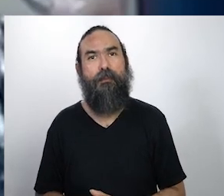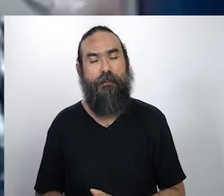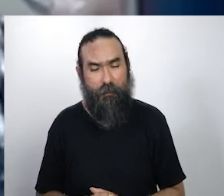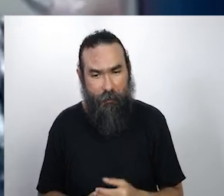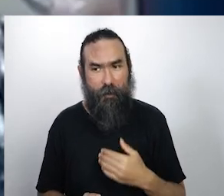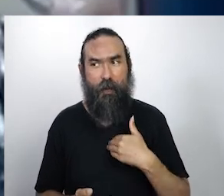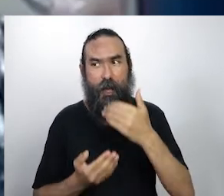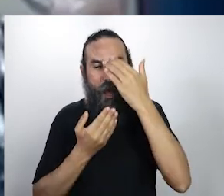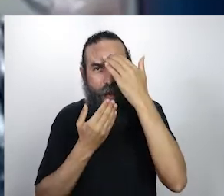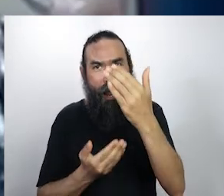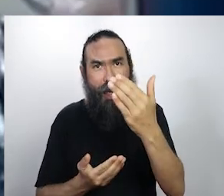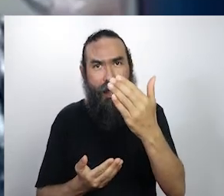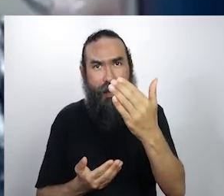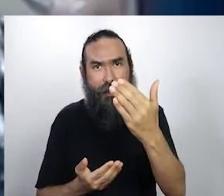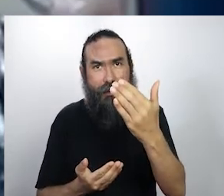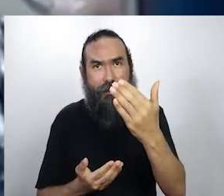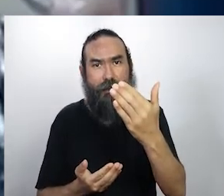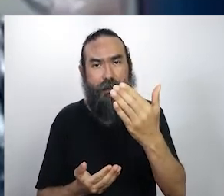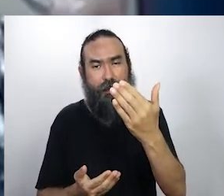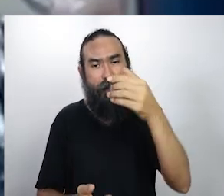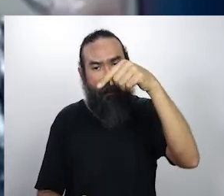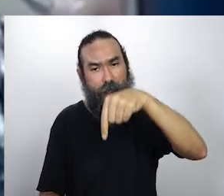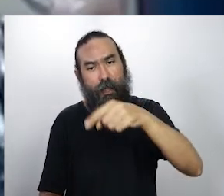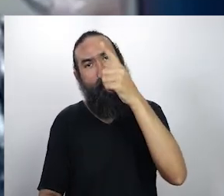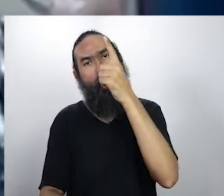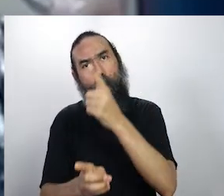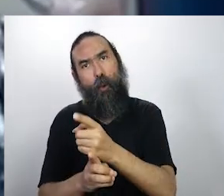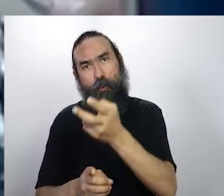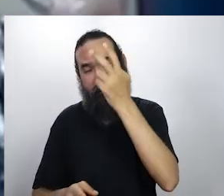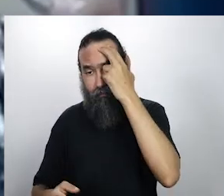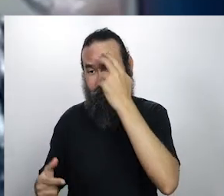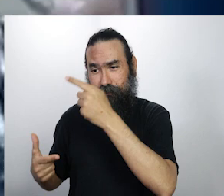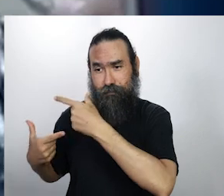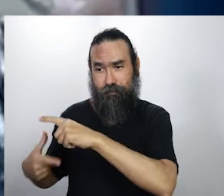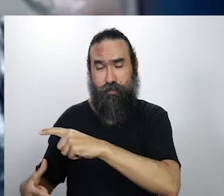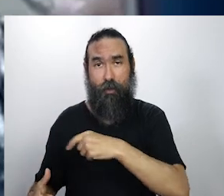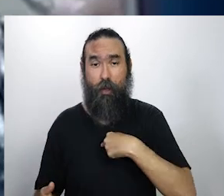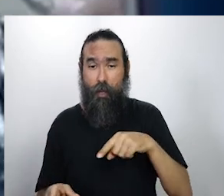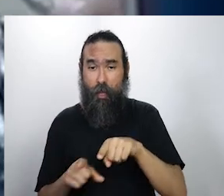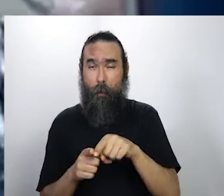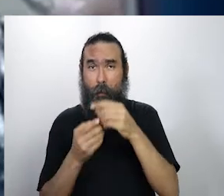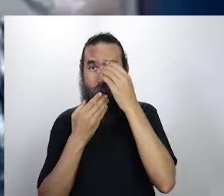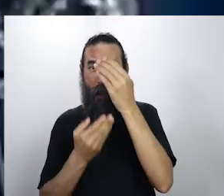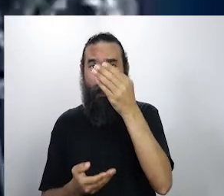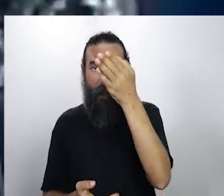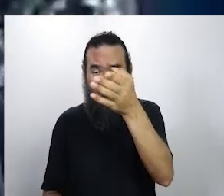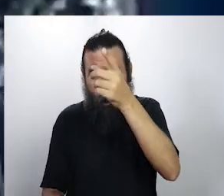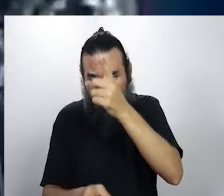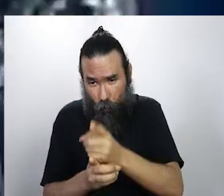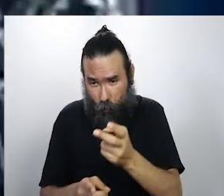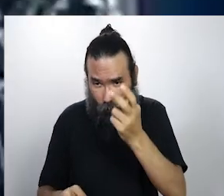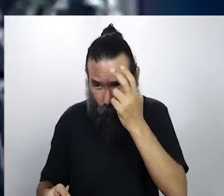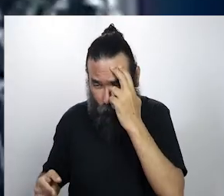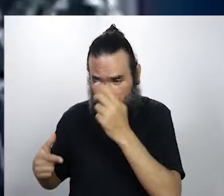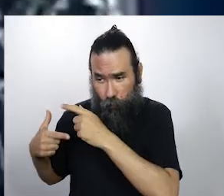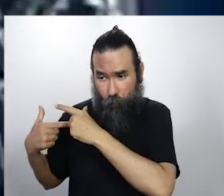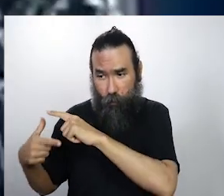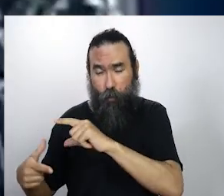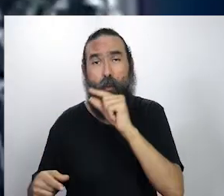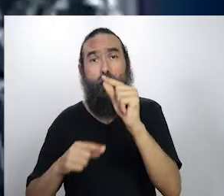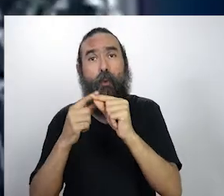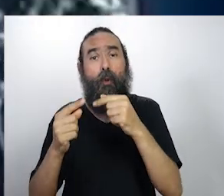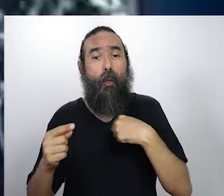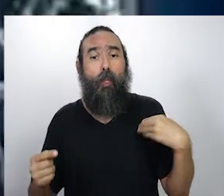ao Encontro de Culturas o fato de poder estar aqui junto com todos vocês e conhecendo a experiência de cada um e os modos